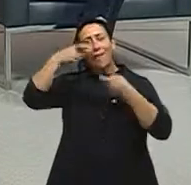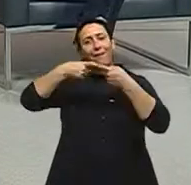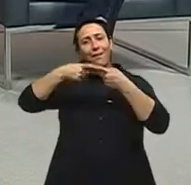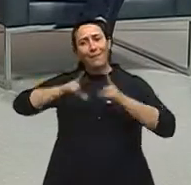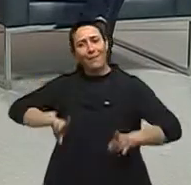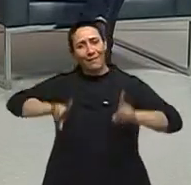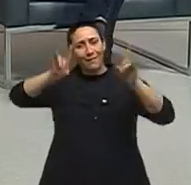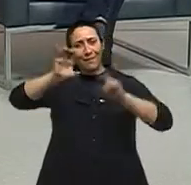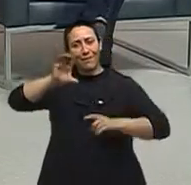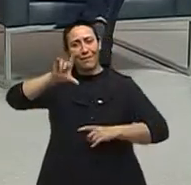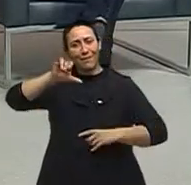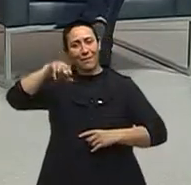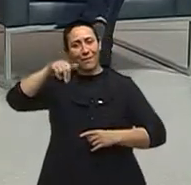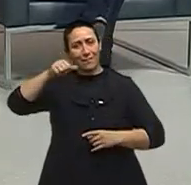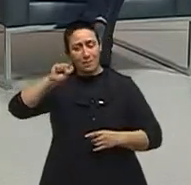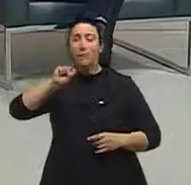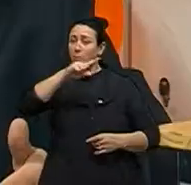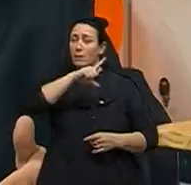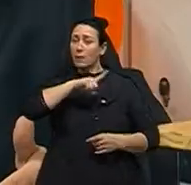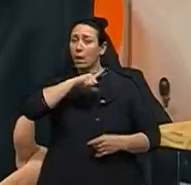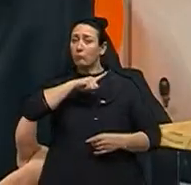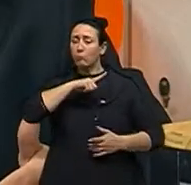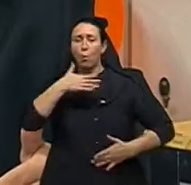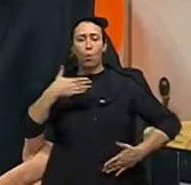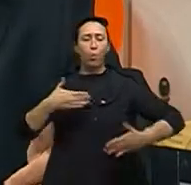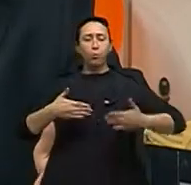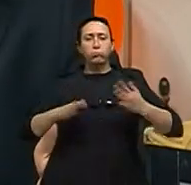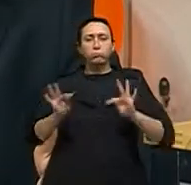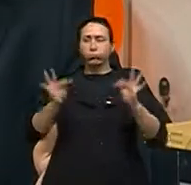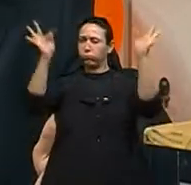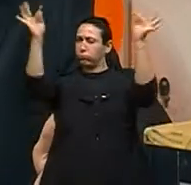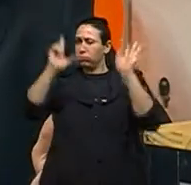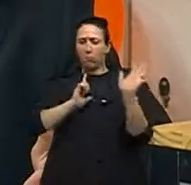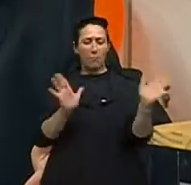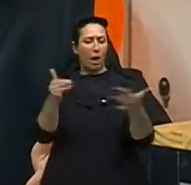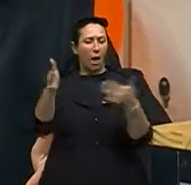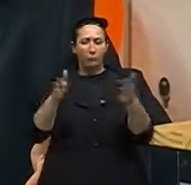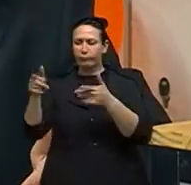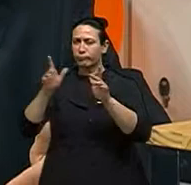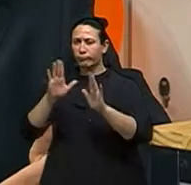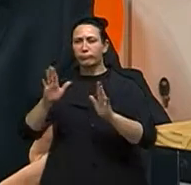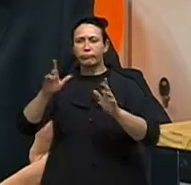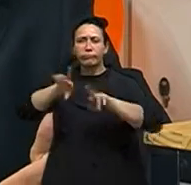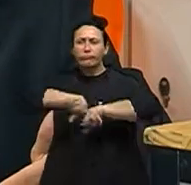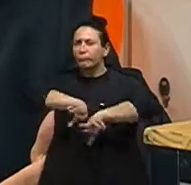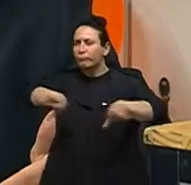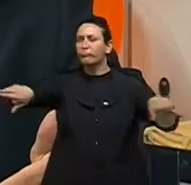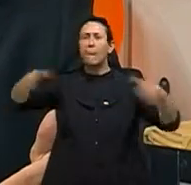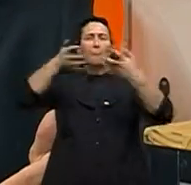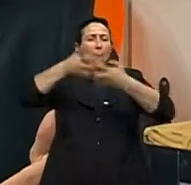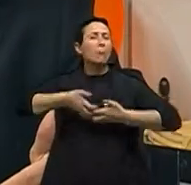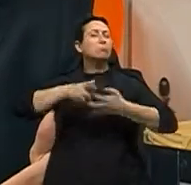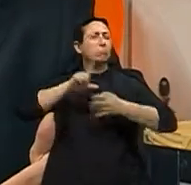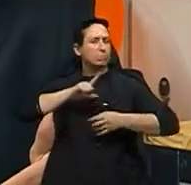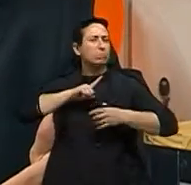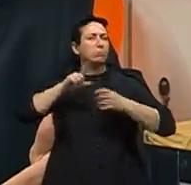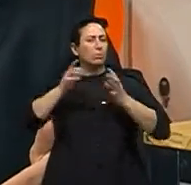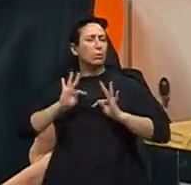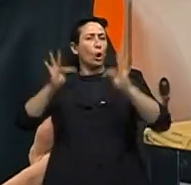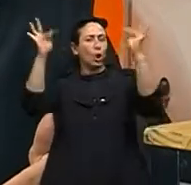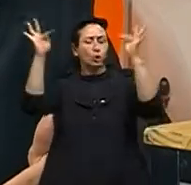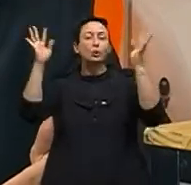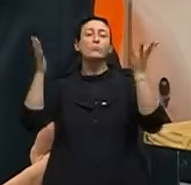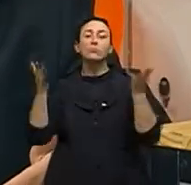a robótica mas assim eh é uma cirurgia essa do câncer de próstata que ela não é tão invasiva